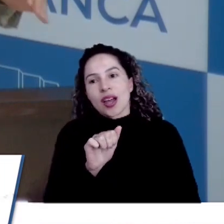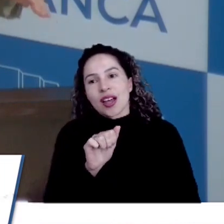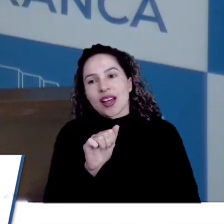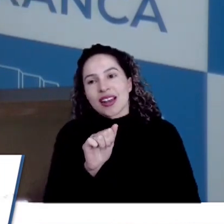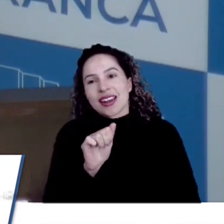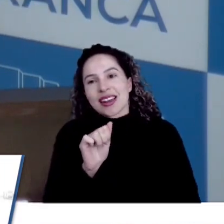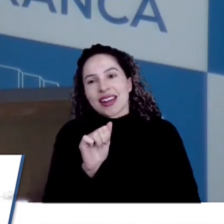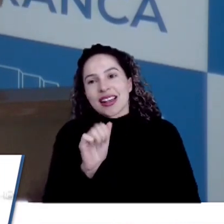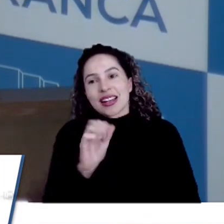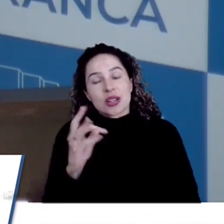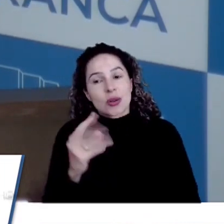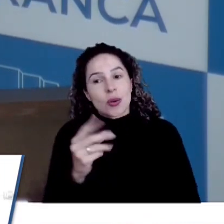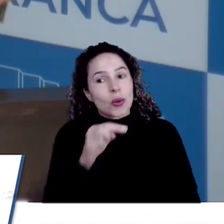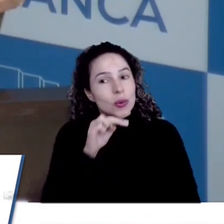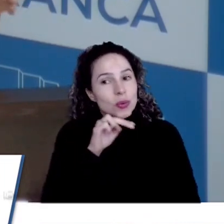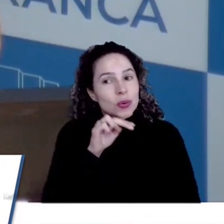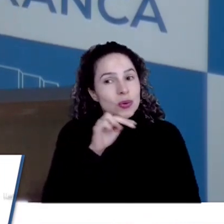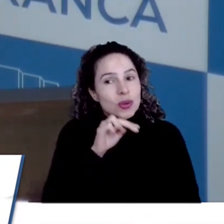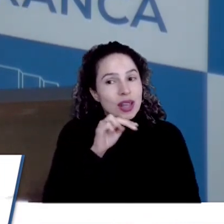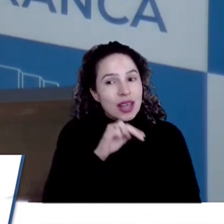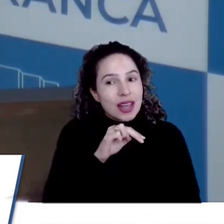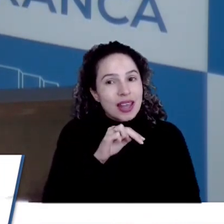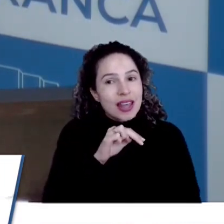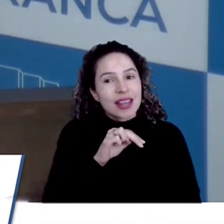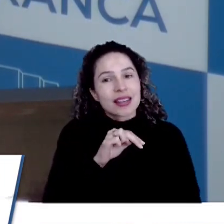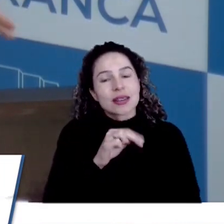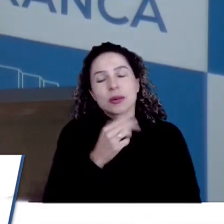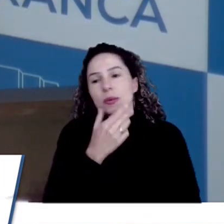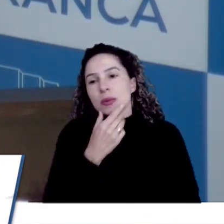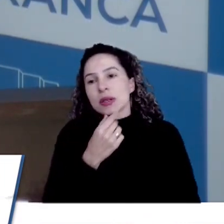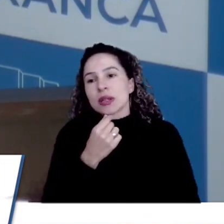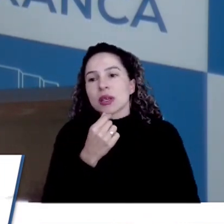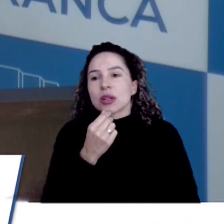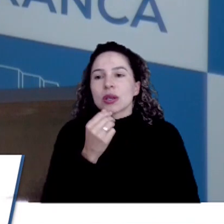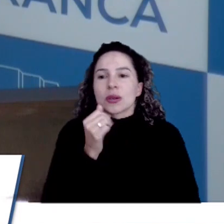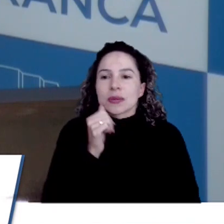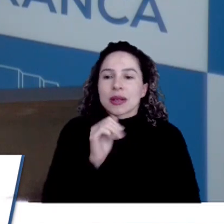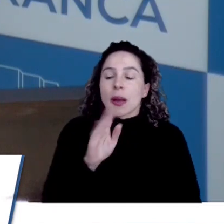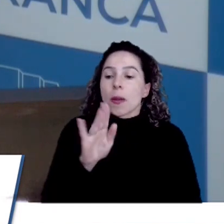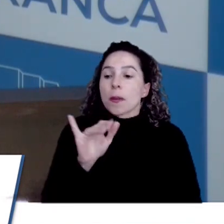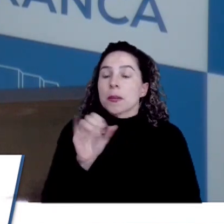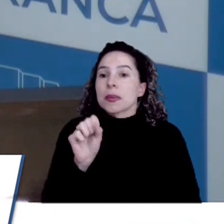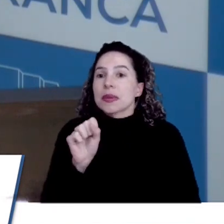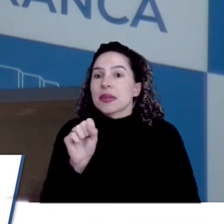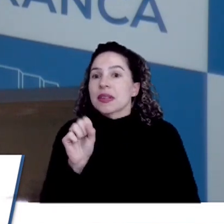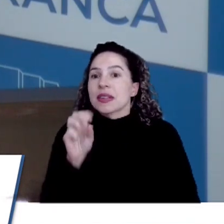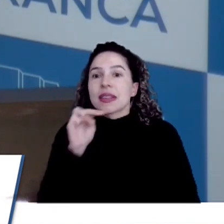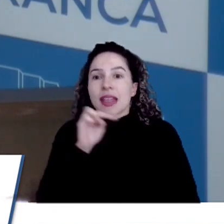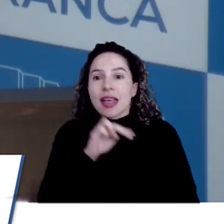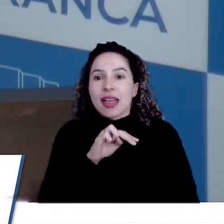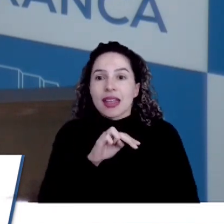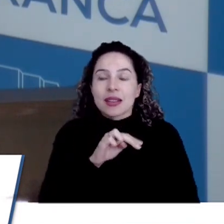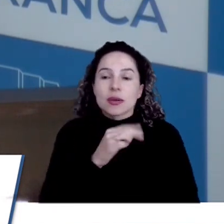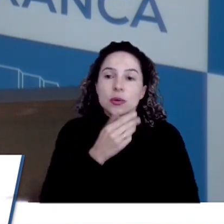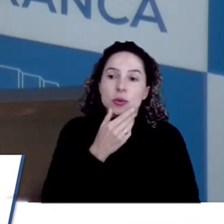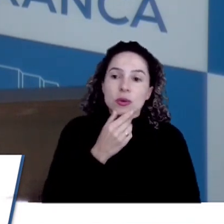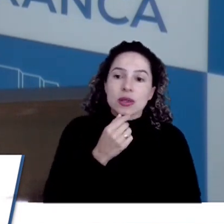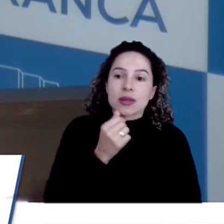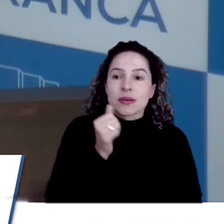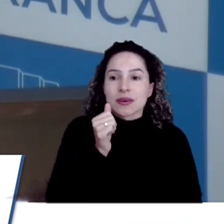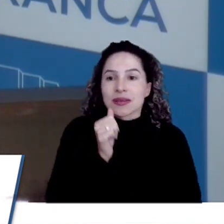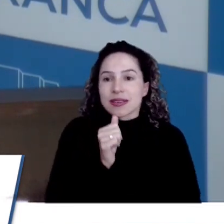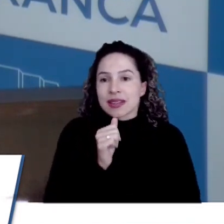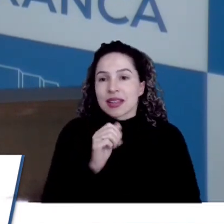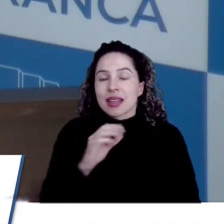os netos, as netas, os bisnetos e as bisnestas,